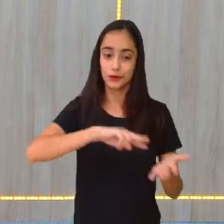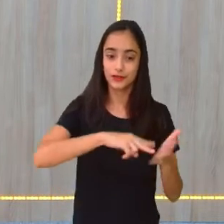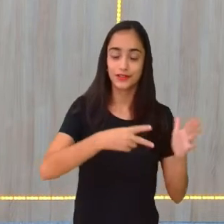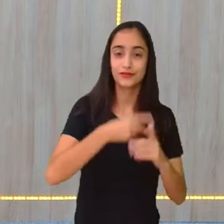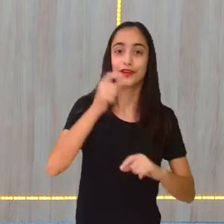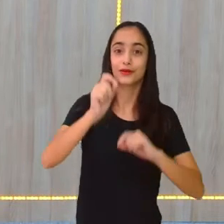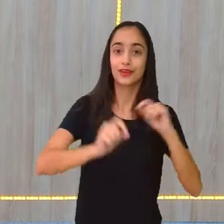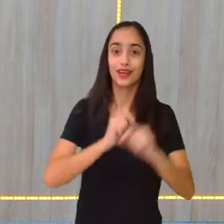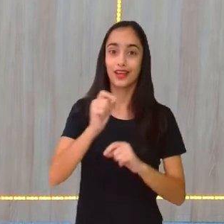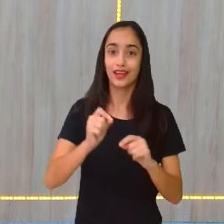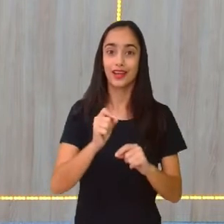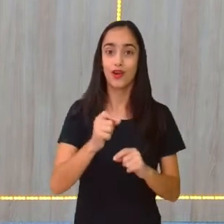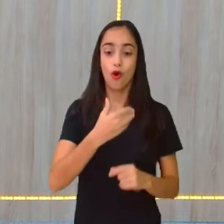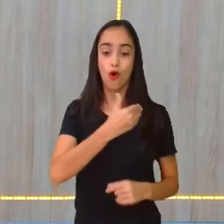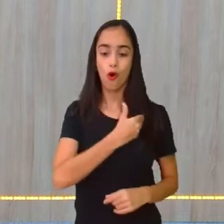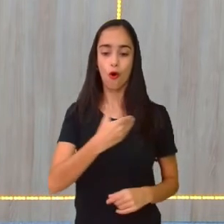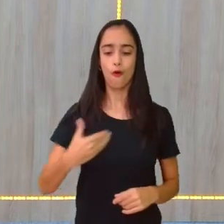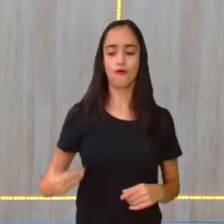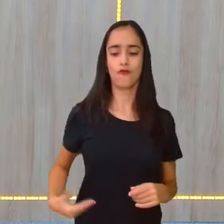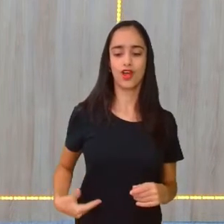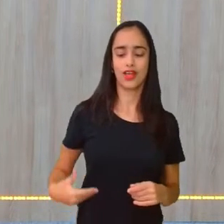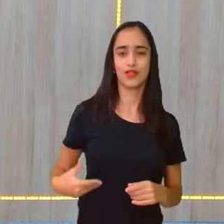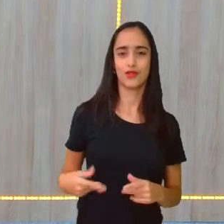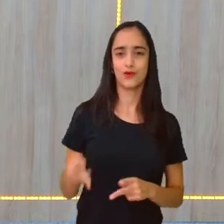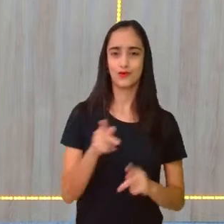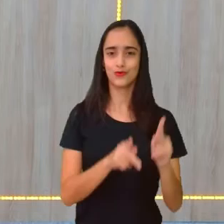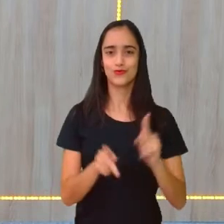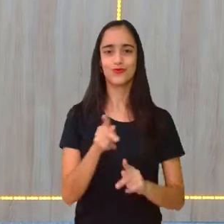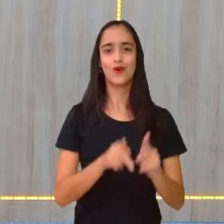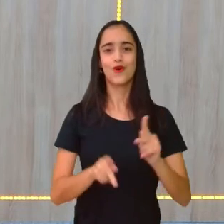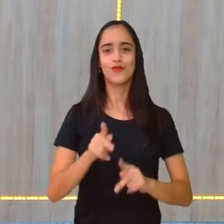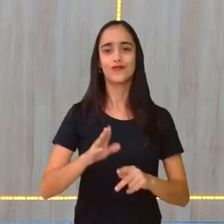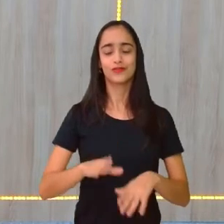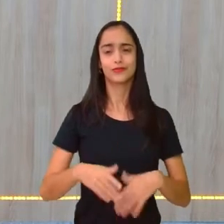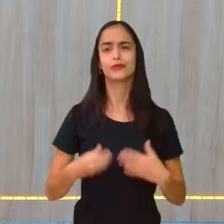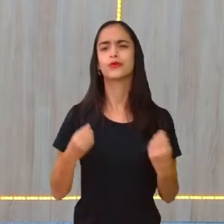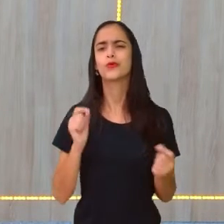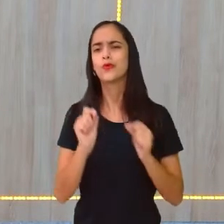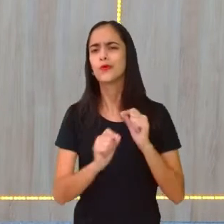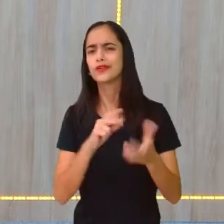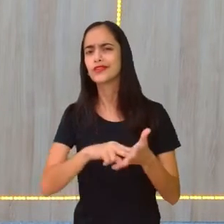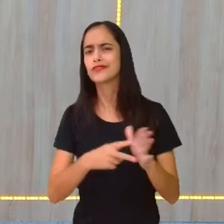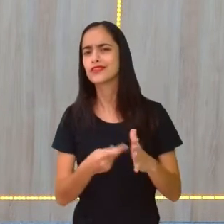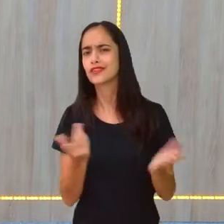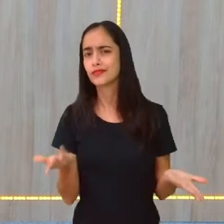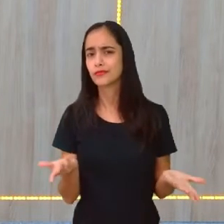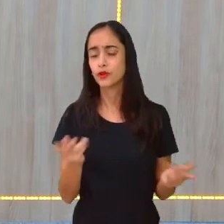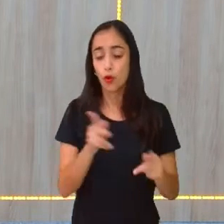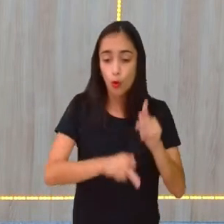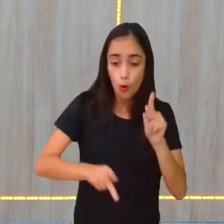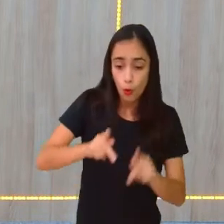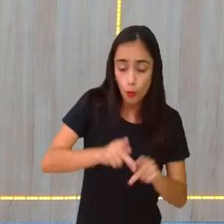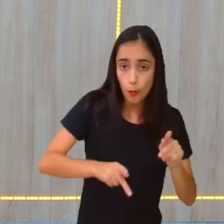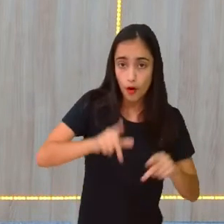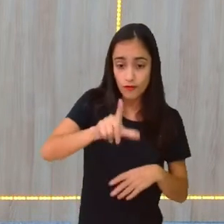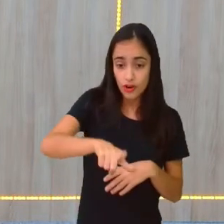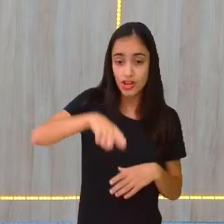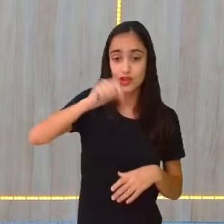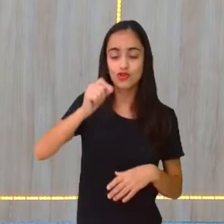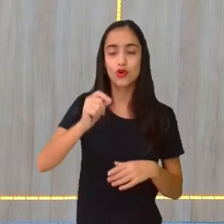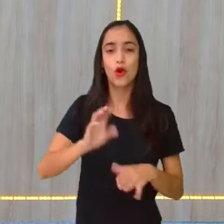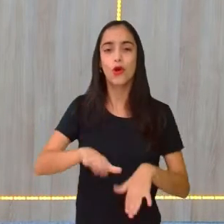governo do povo. Então o que seria isso? Um governo onde o povo escolhe os seus